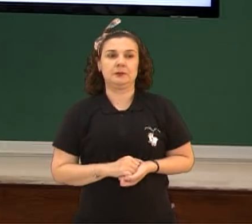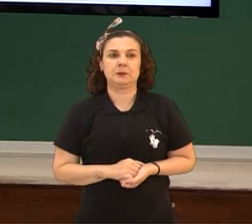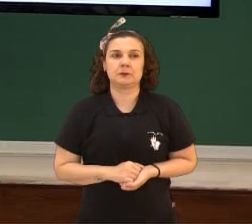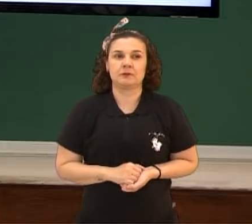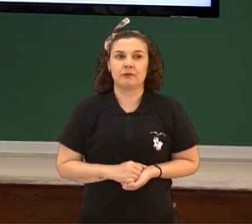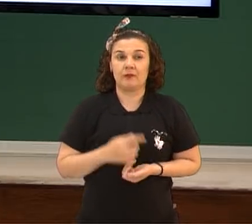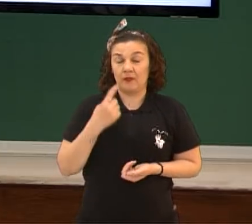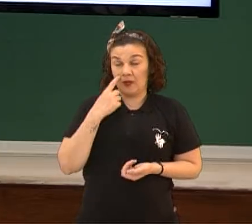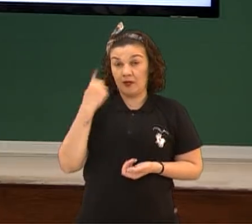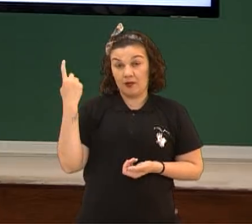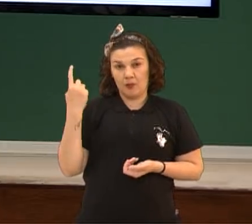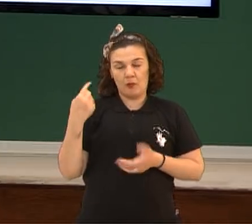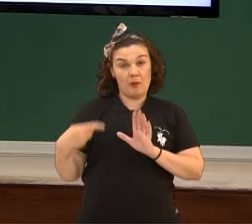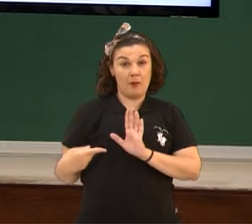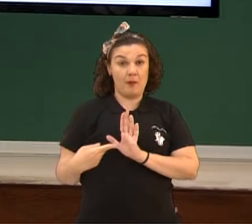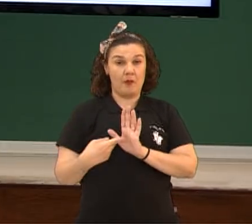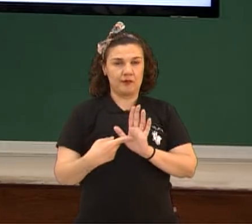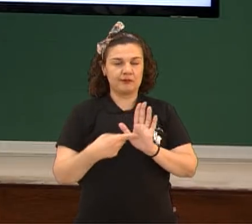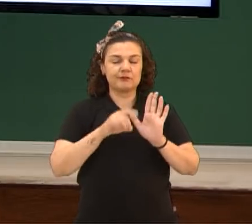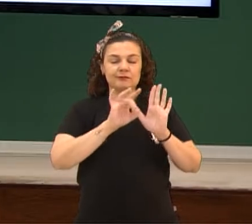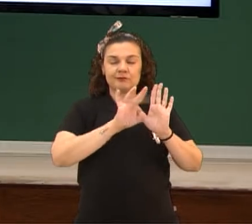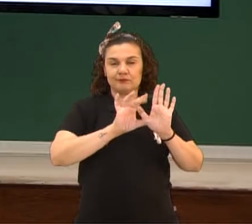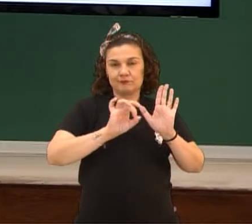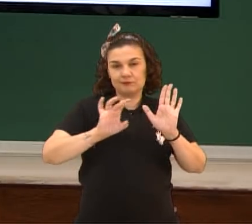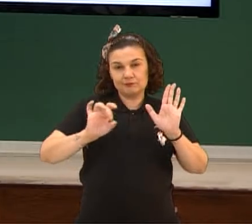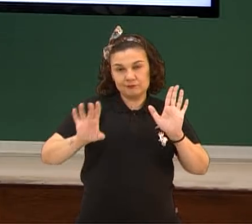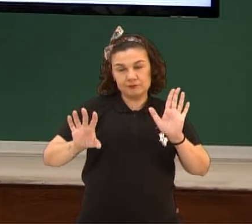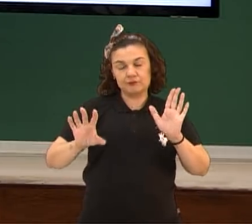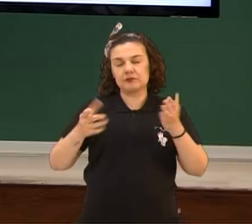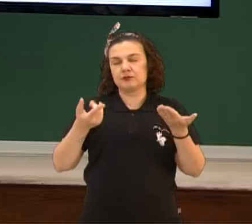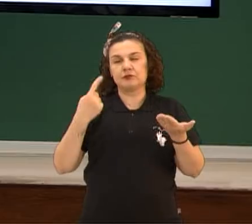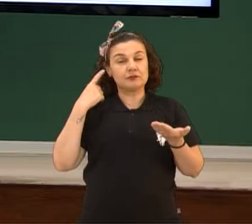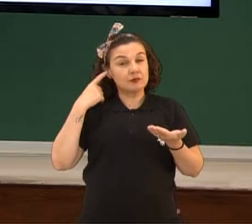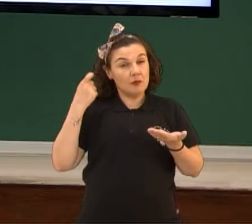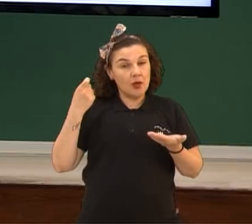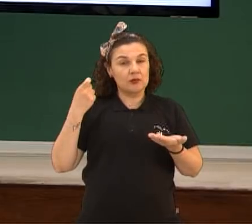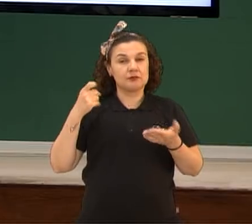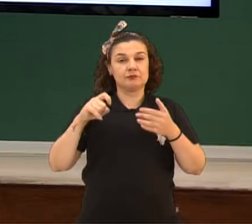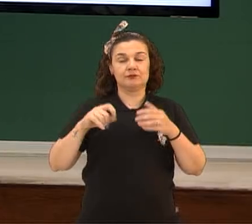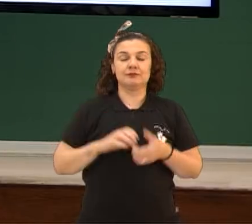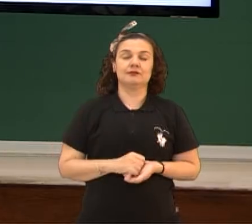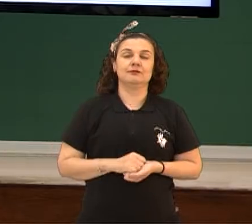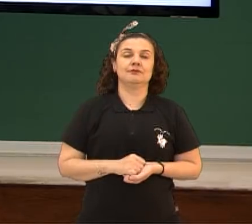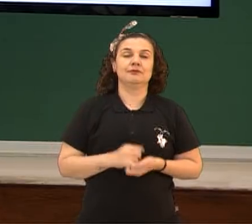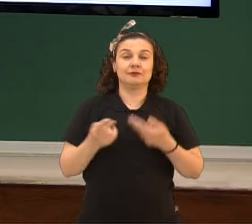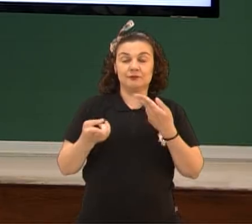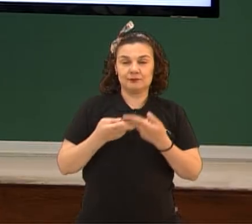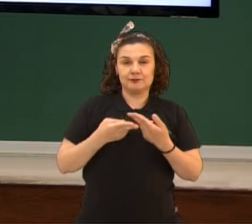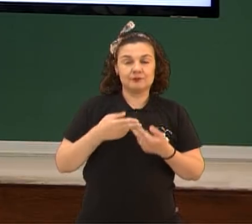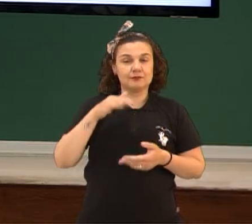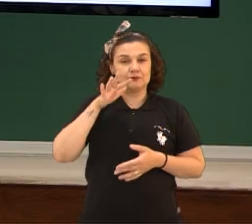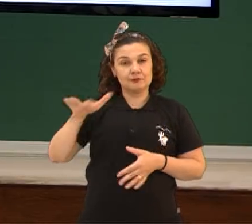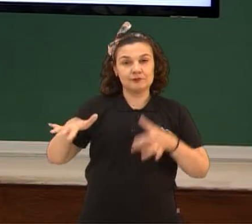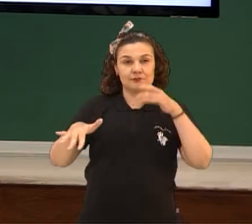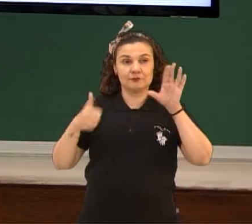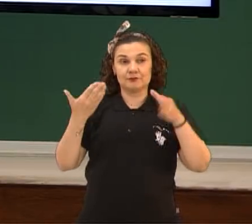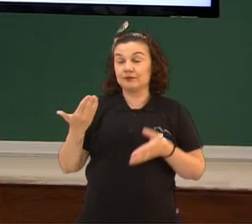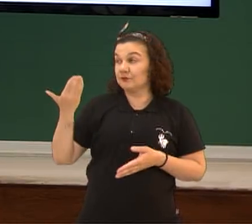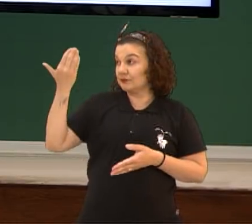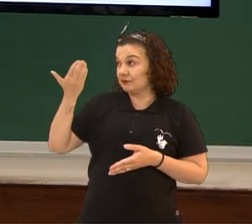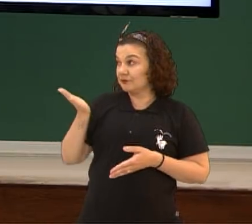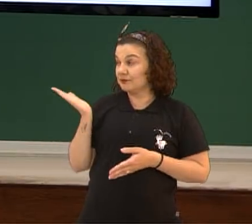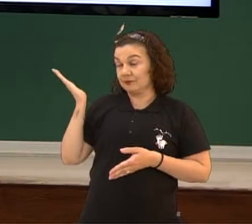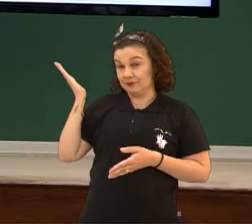onomatopeias aqui, né? Então, para caracterizar cada um desses sons, desses barulhos, né, utiliza-se a